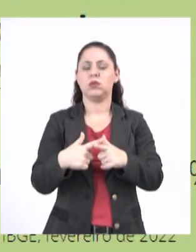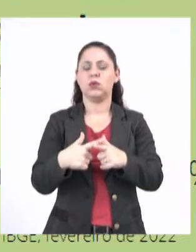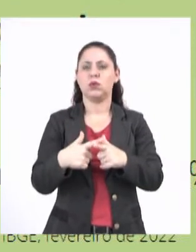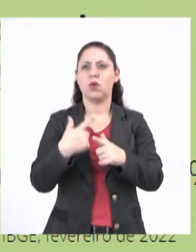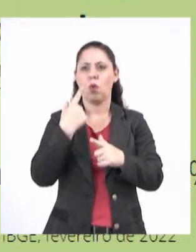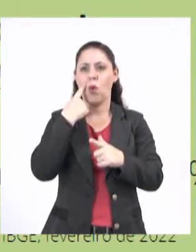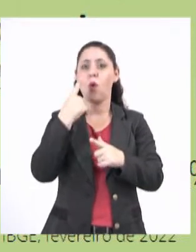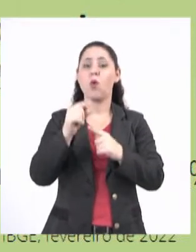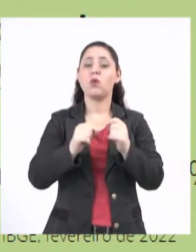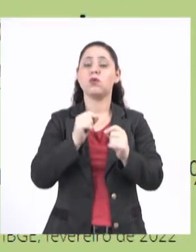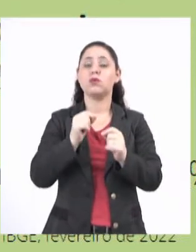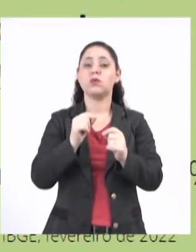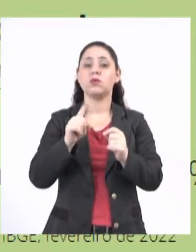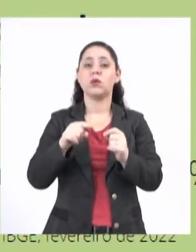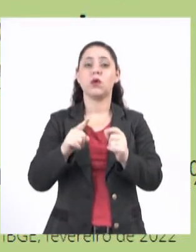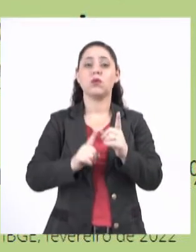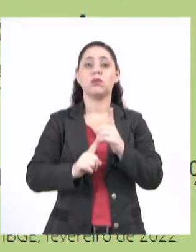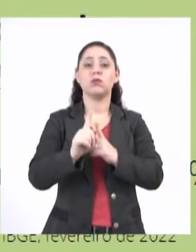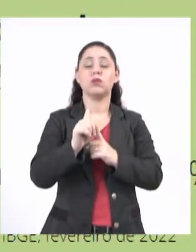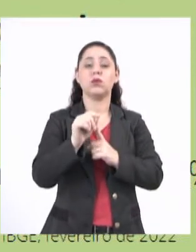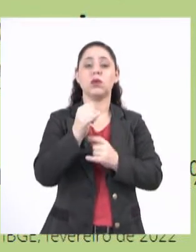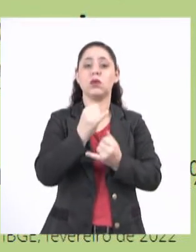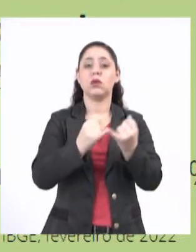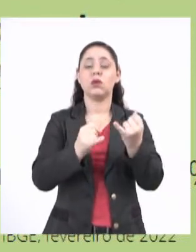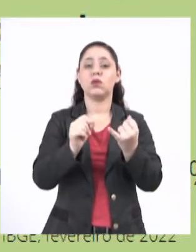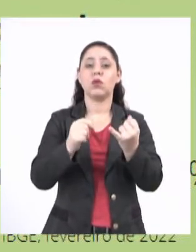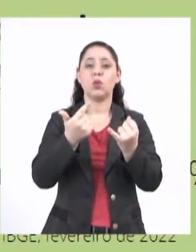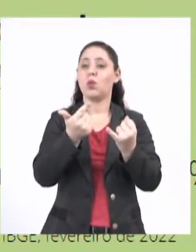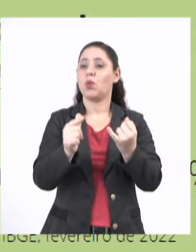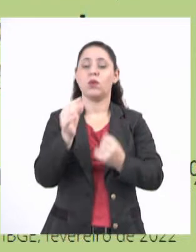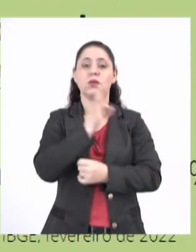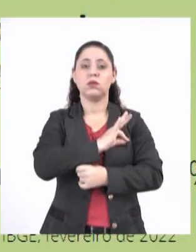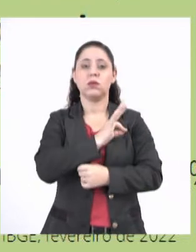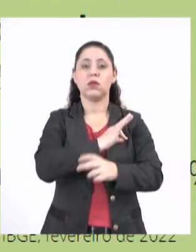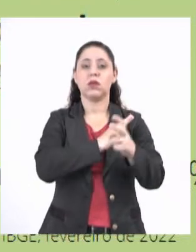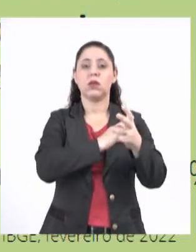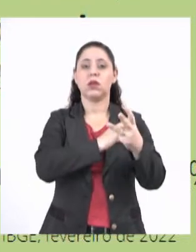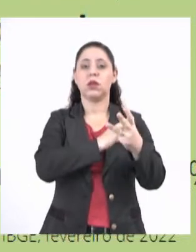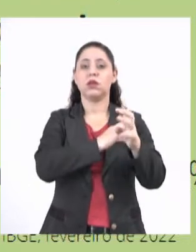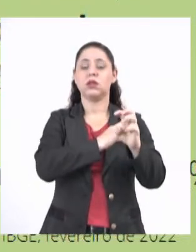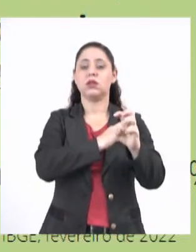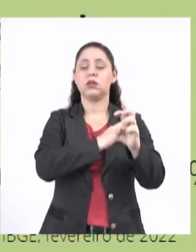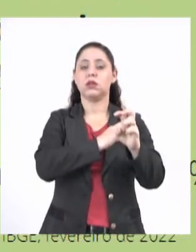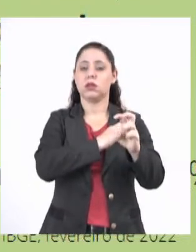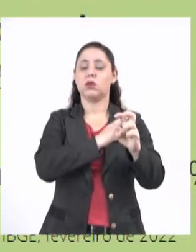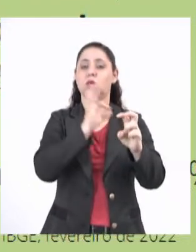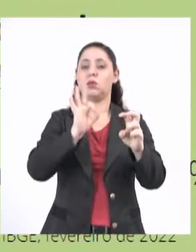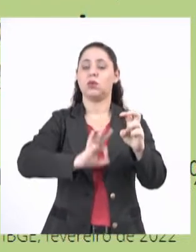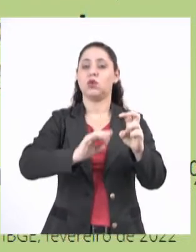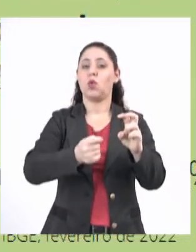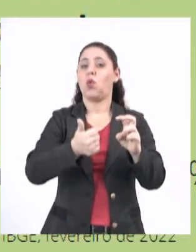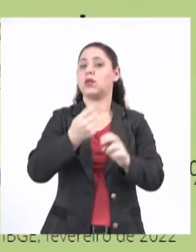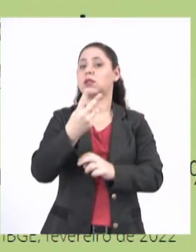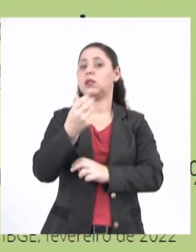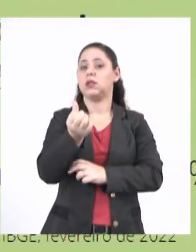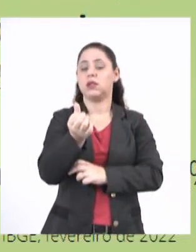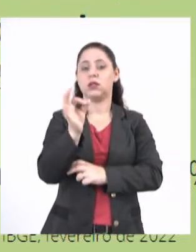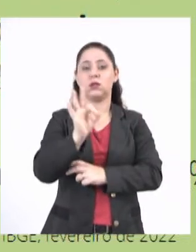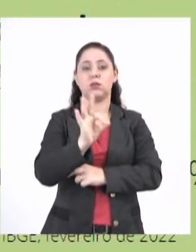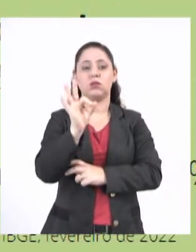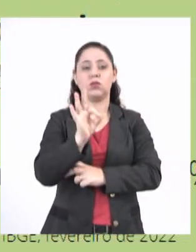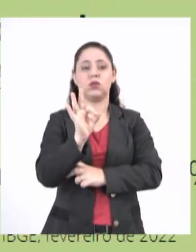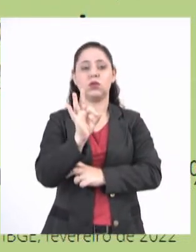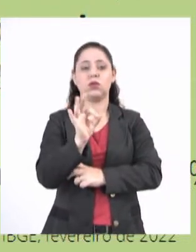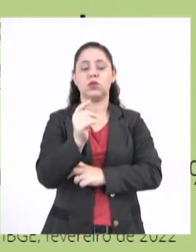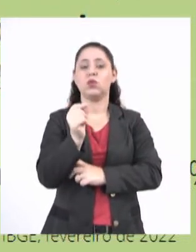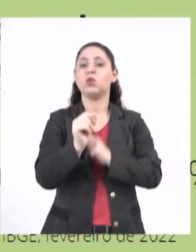para os trabalhadores, né, que dizem que têm uma renda, 35% do Estado, quase 36%, estão no trabalho